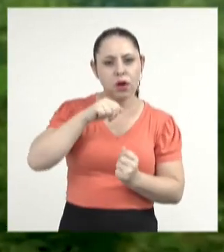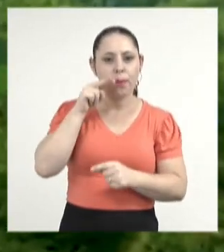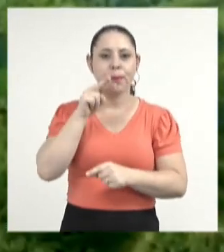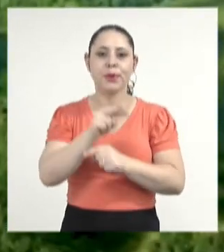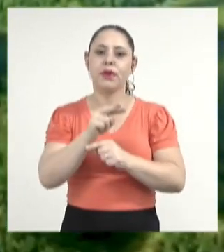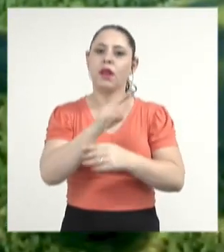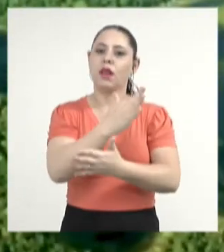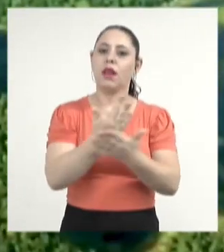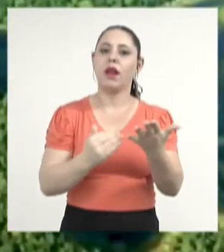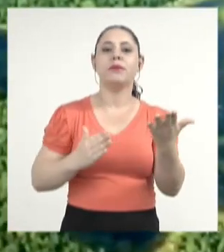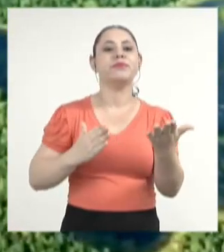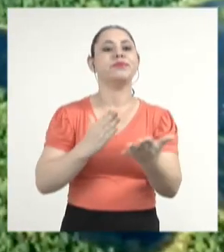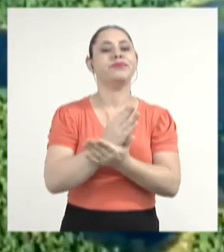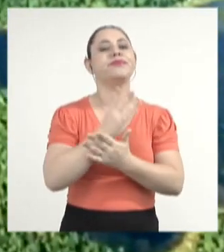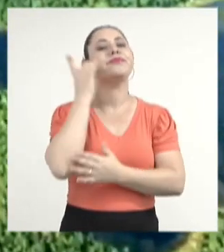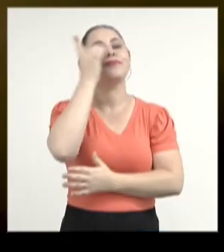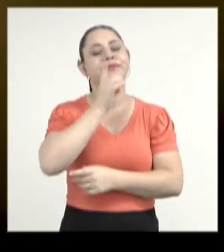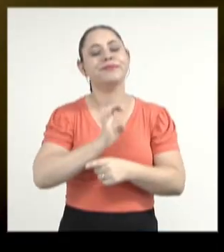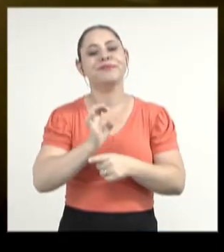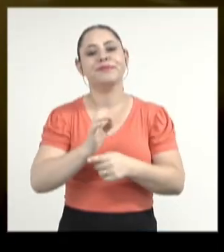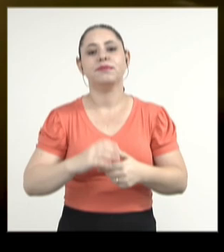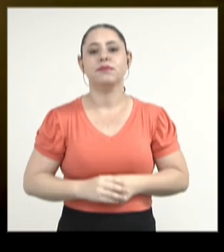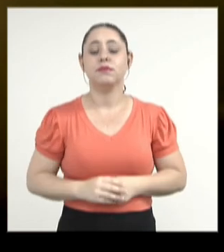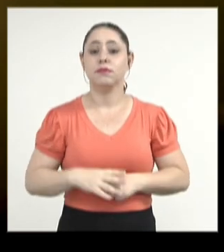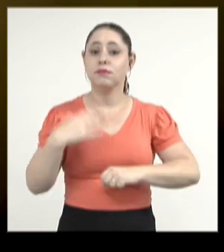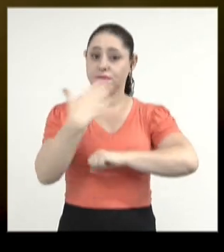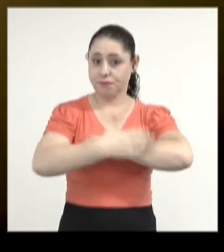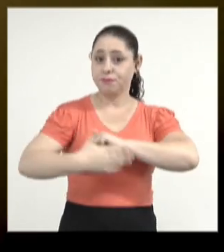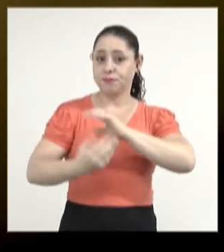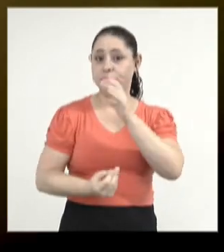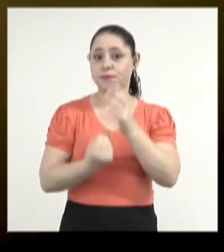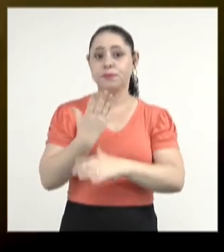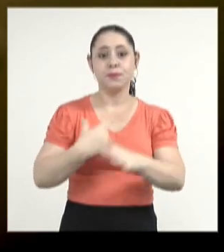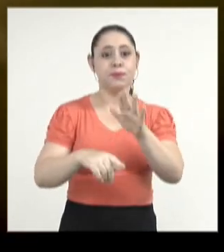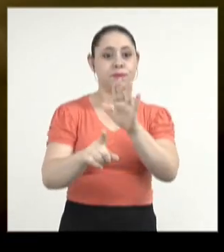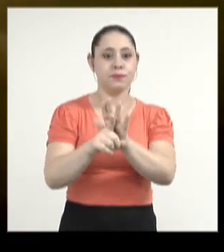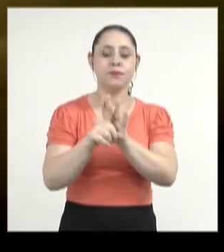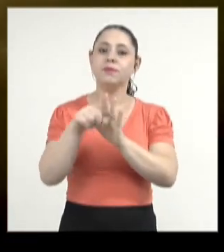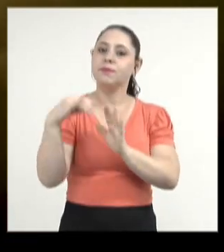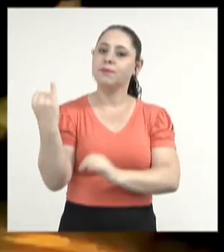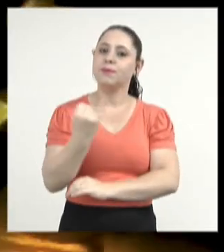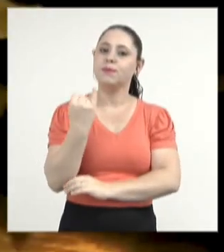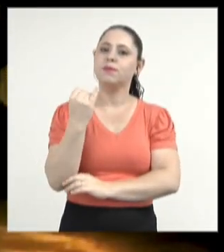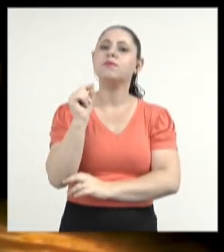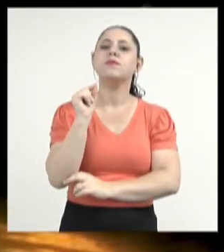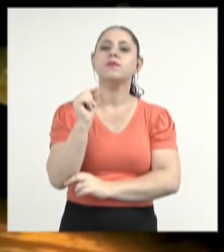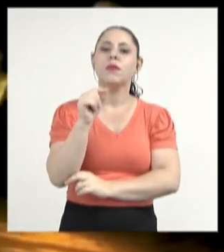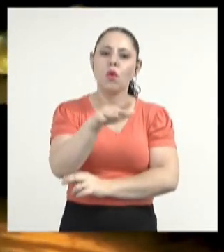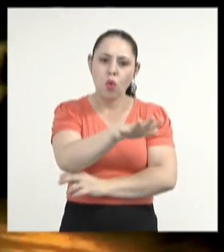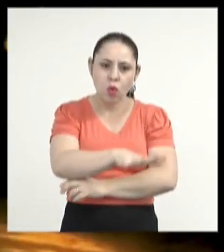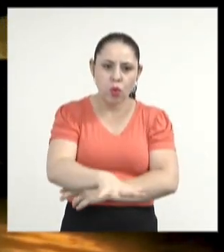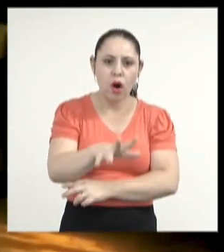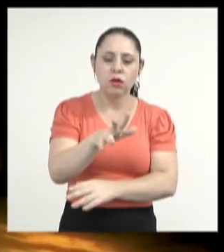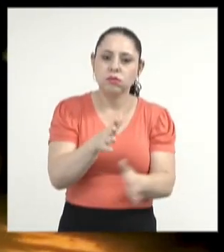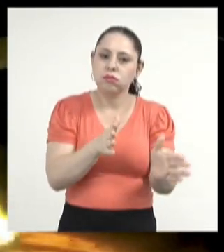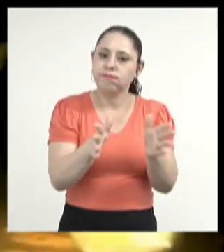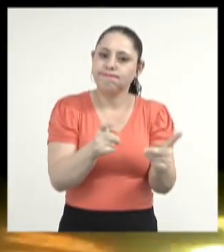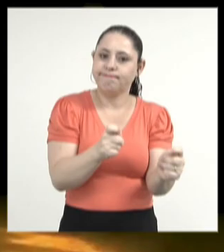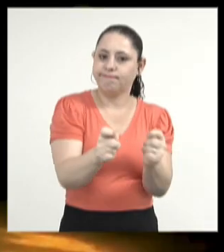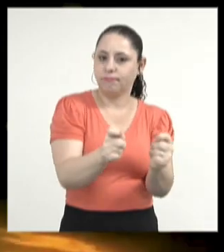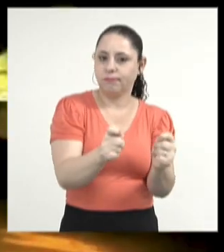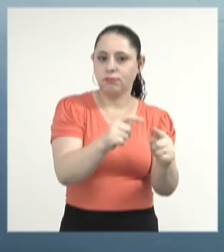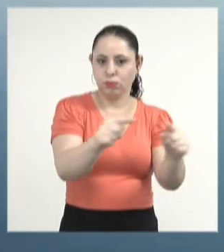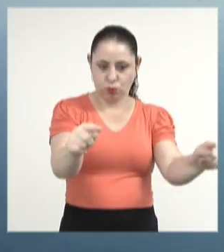aprovação do texto pelos deputados estaduais. Essas proteções criadas pela lei valem para a chamada Área de Uso Restrito da